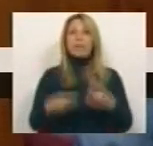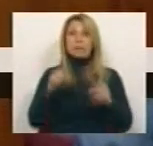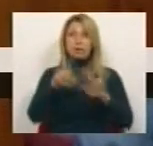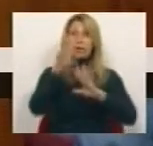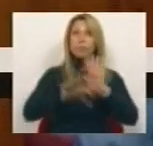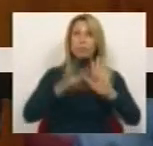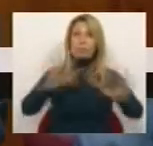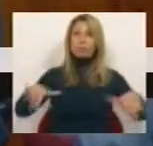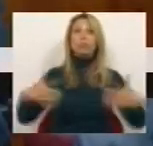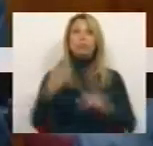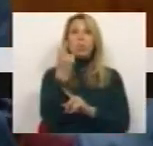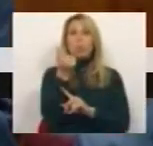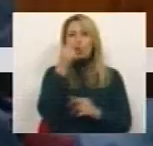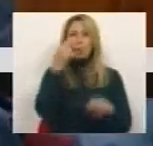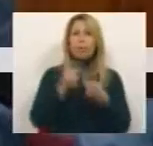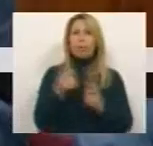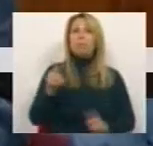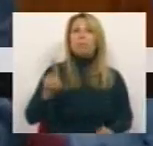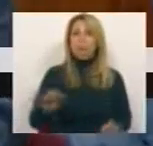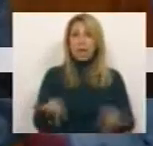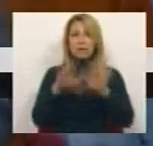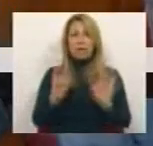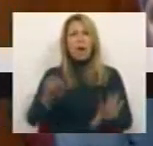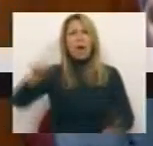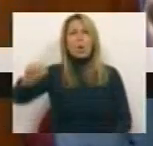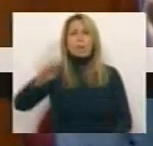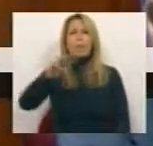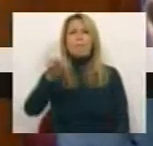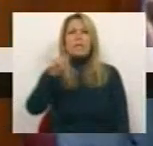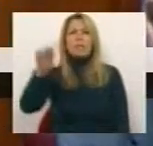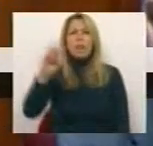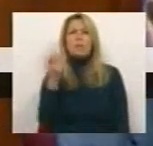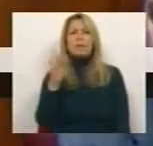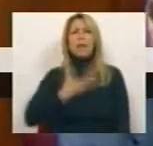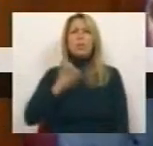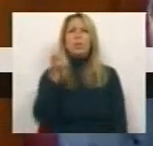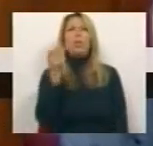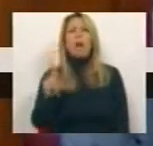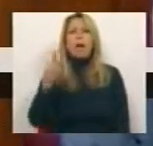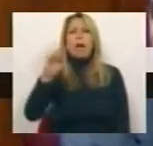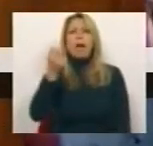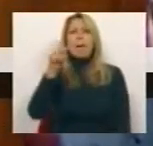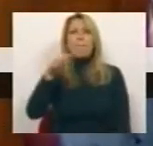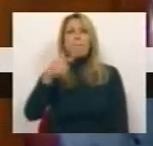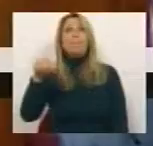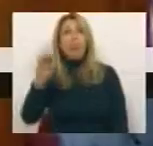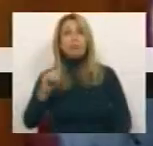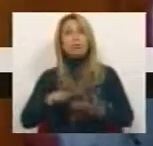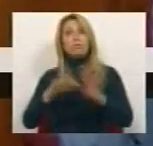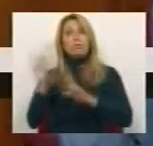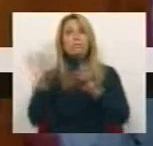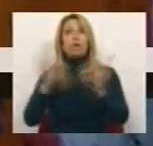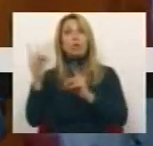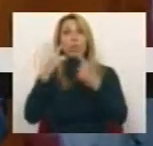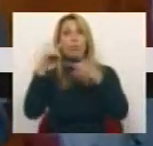é possível, com um custo muito baixo, como já o fazem hoje concelhos como Mação, Sardual, Abrantes, levar o transporte público à população que vive em